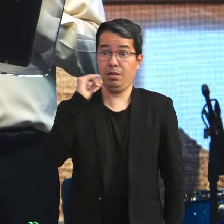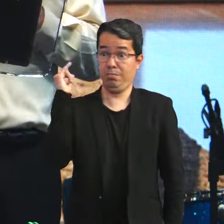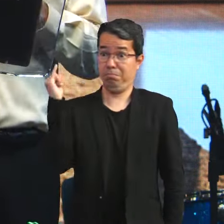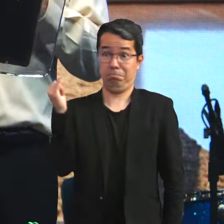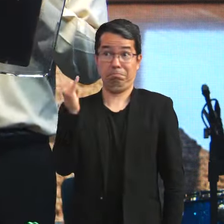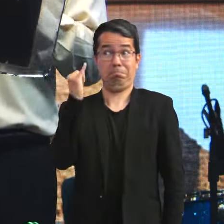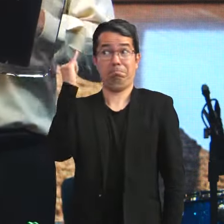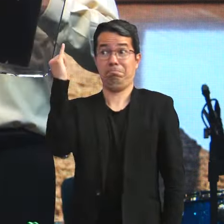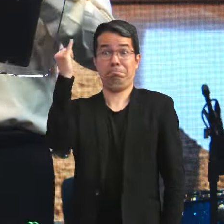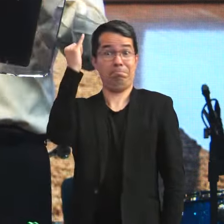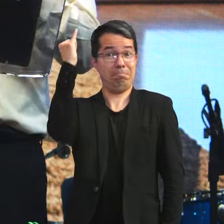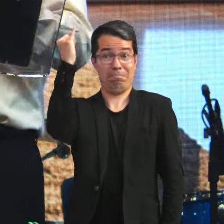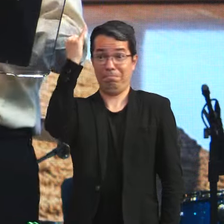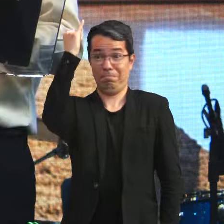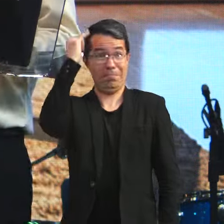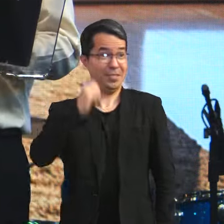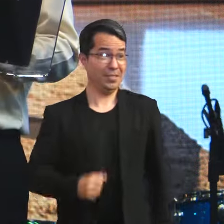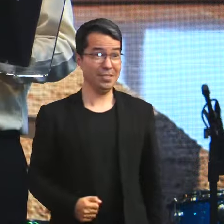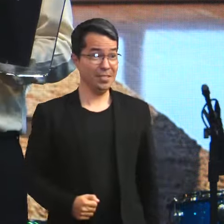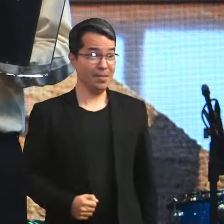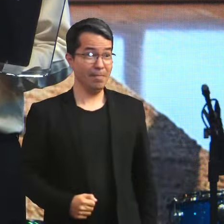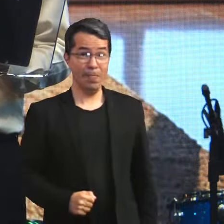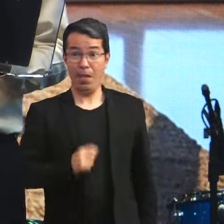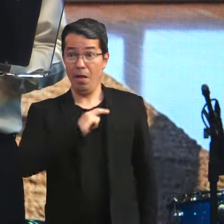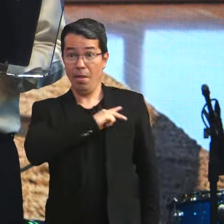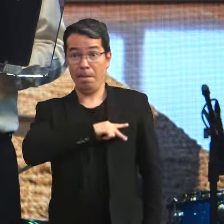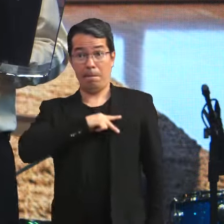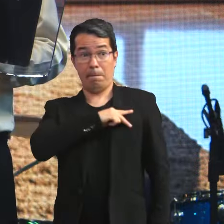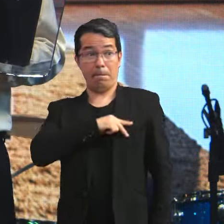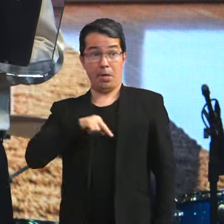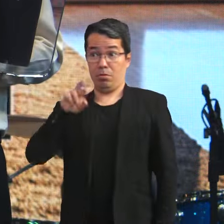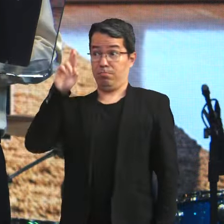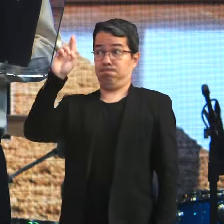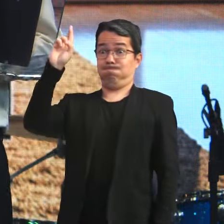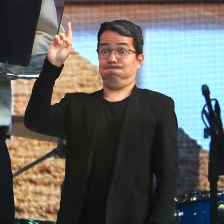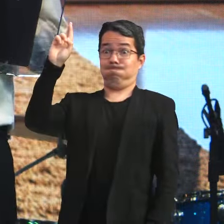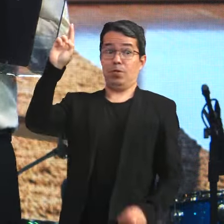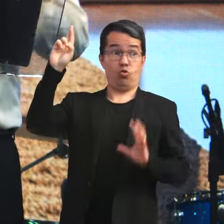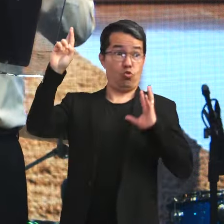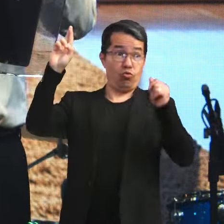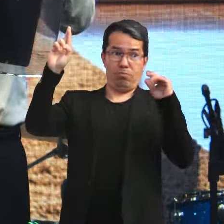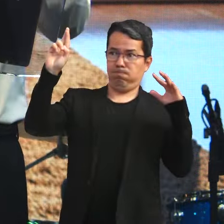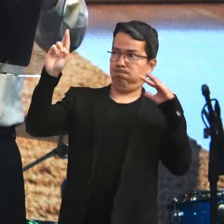muito importante pao é o arquiteto do